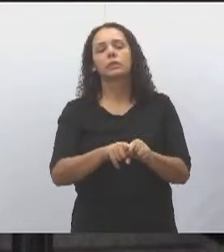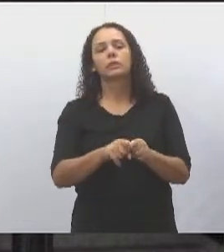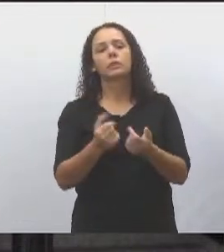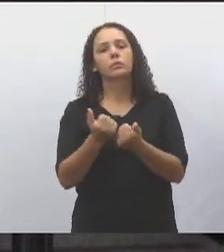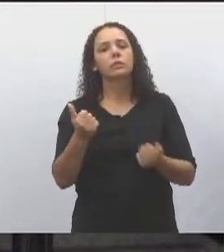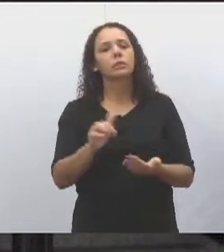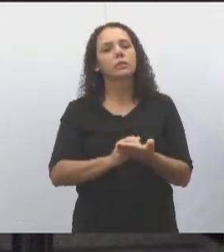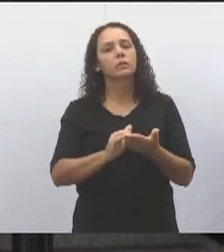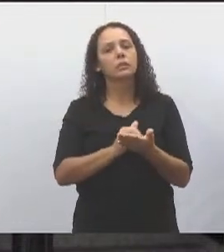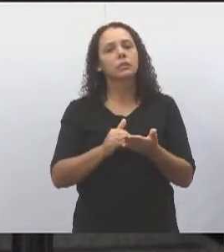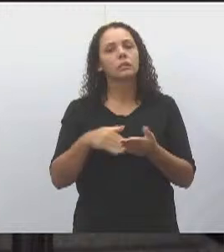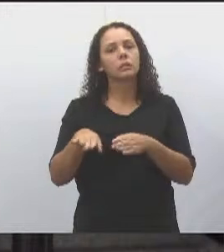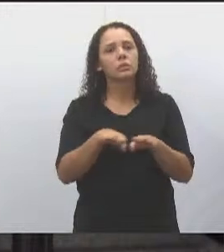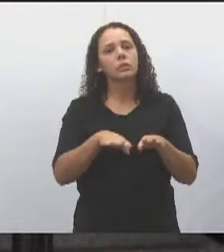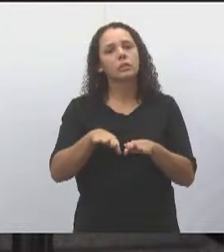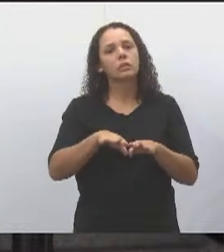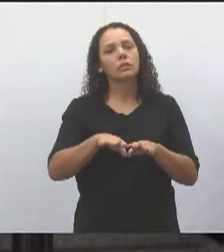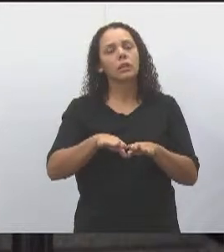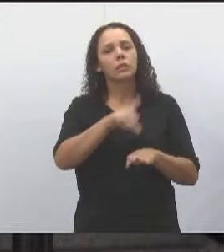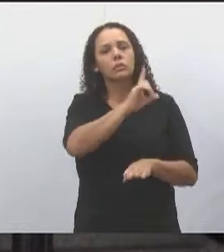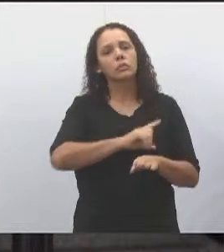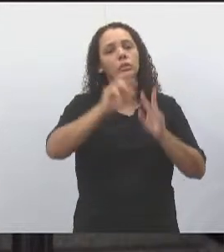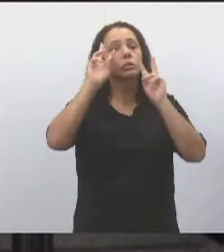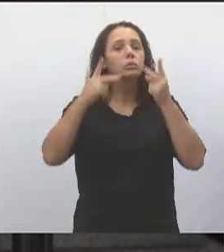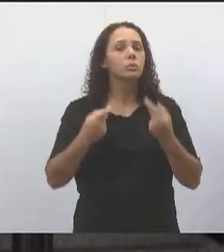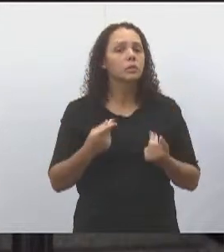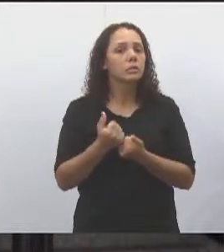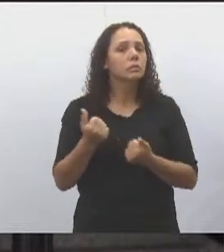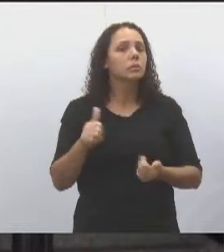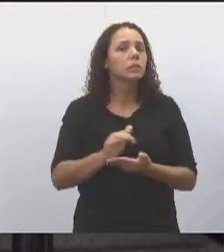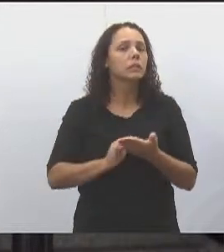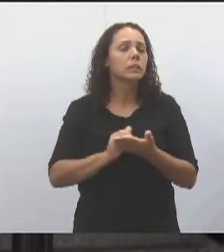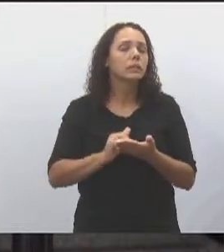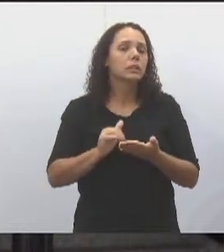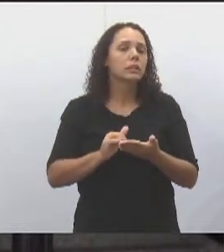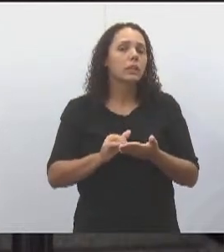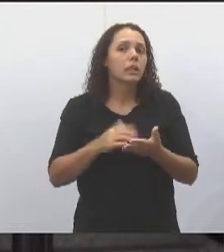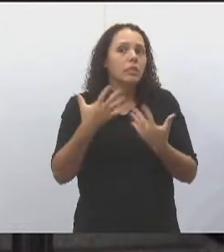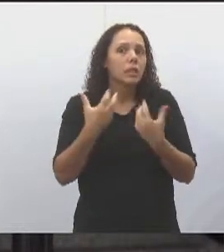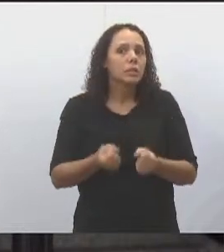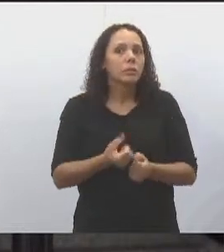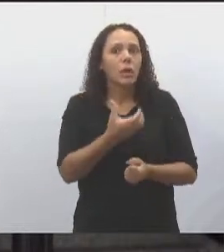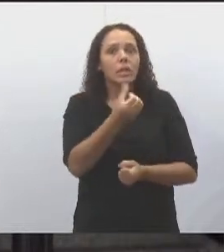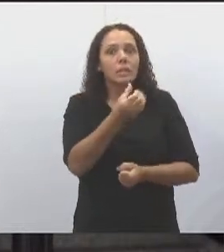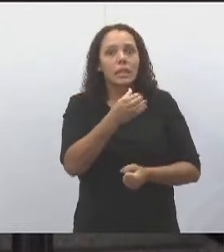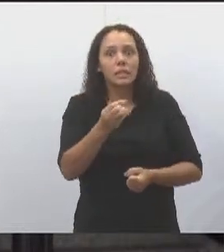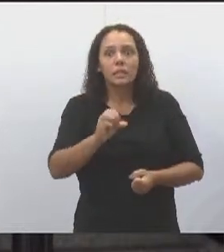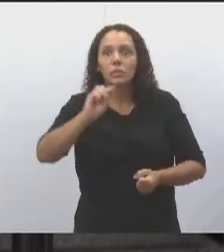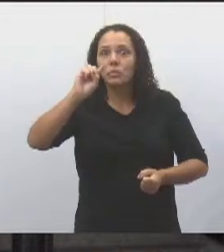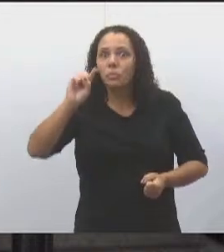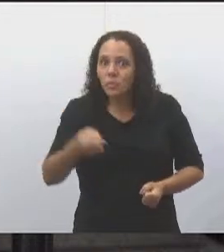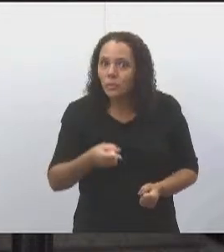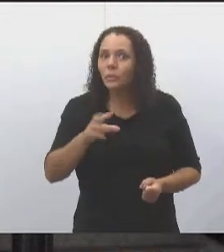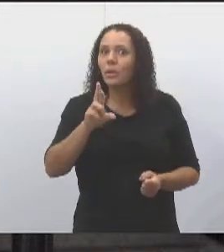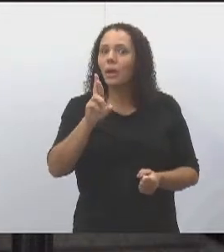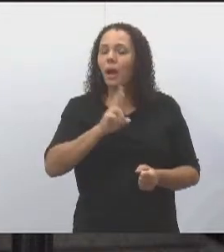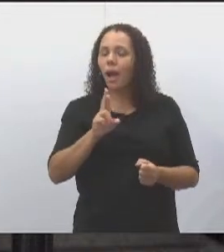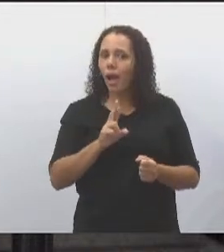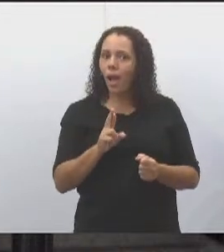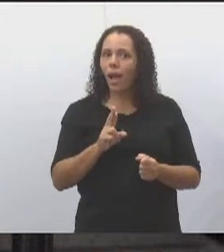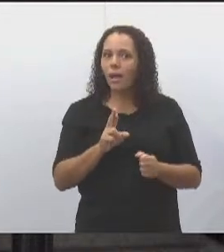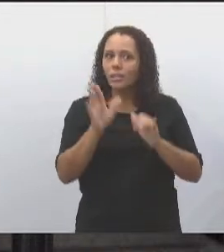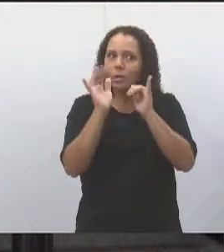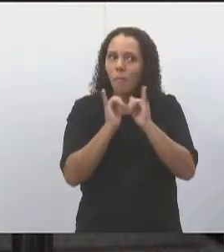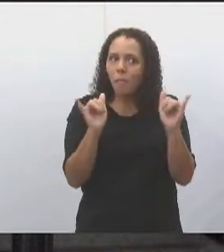Subsecretaria de Igualdade dos Direitos Humanos. Essa subsecretaria é interessante, ela vai receber R$600 mil, pasmem, para